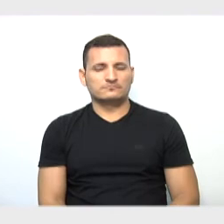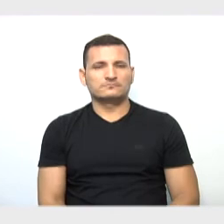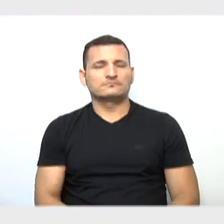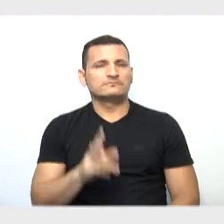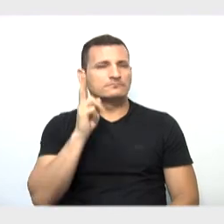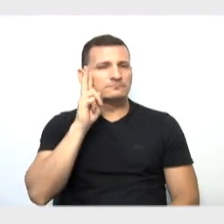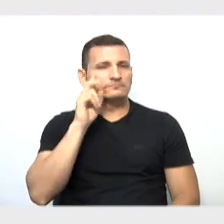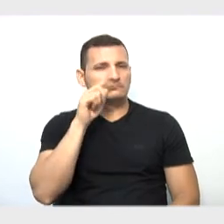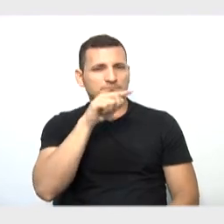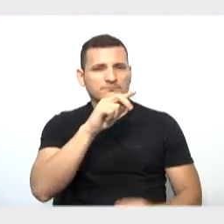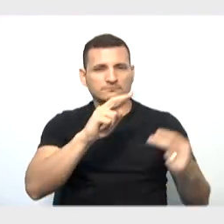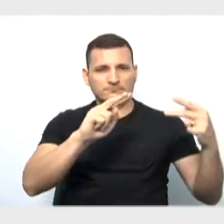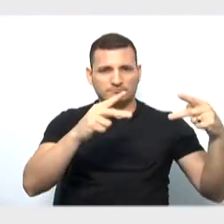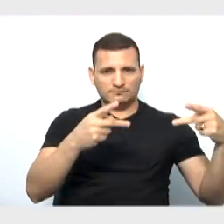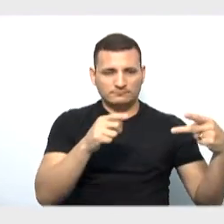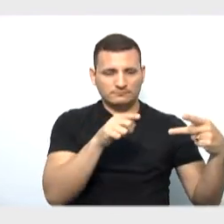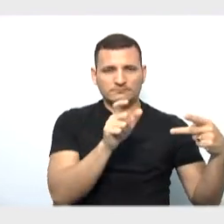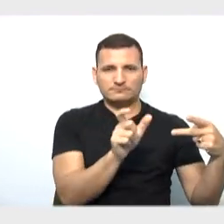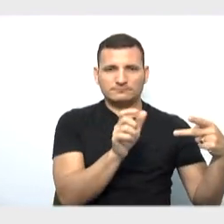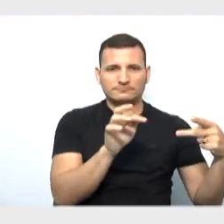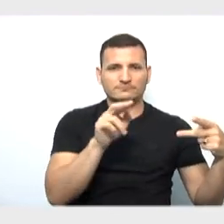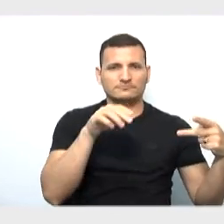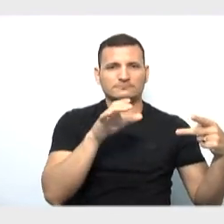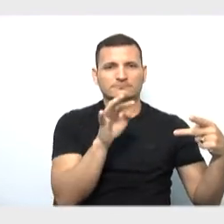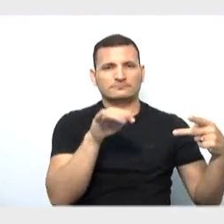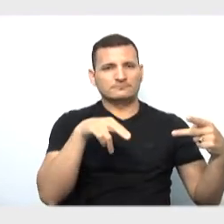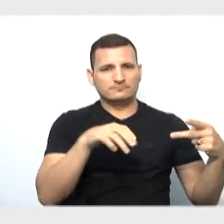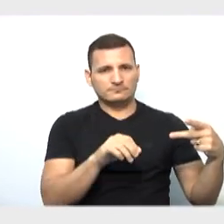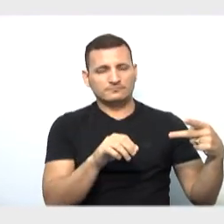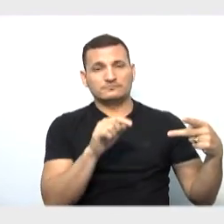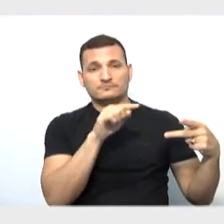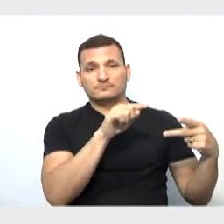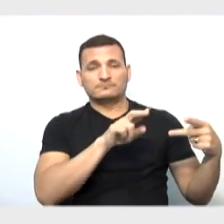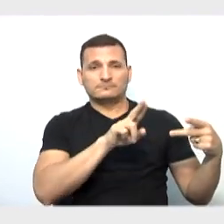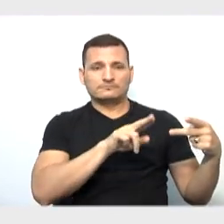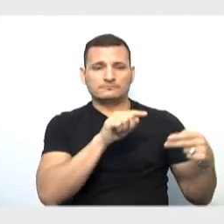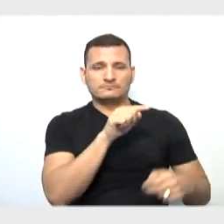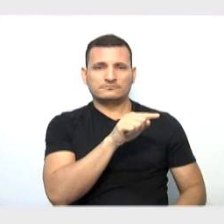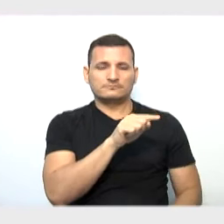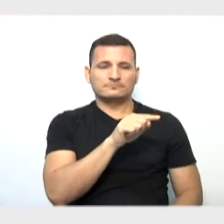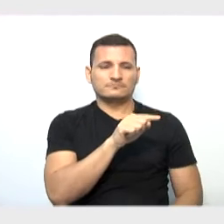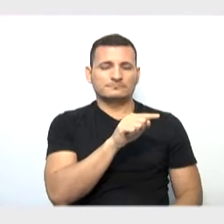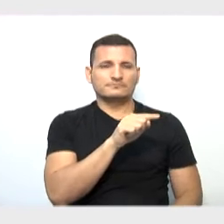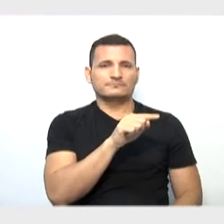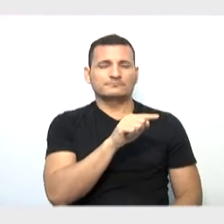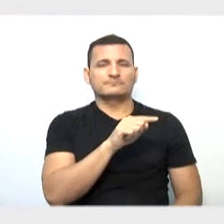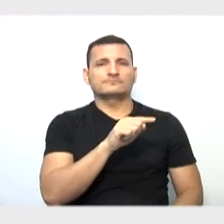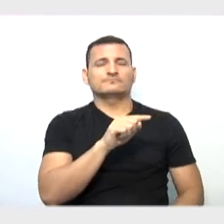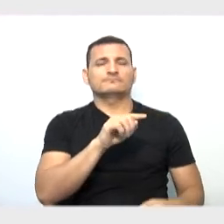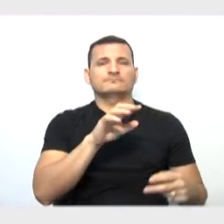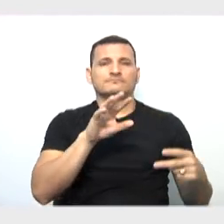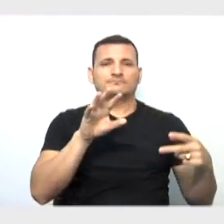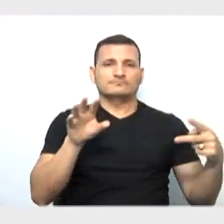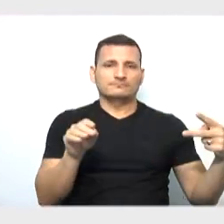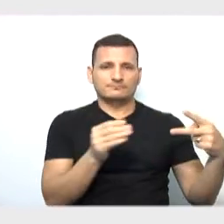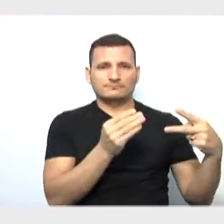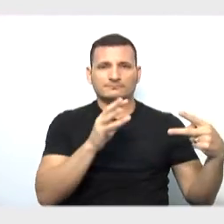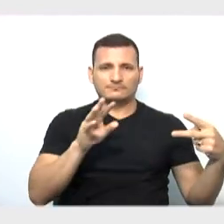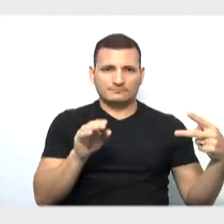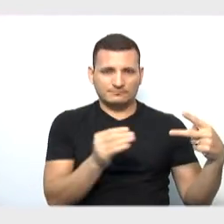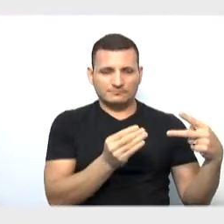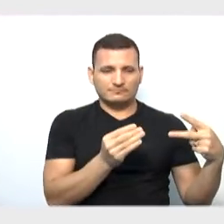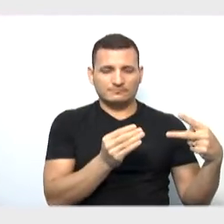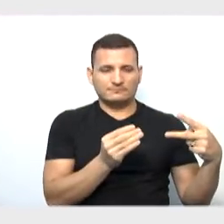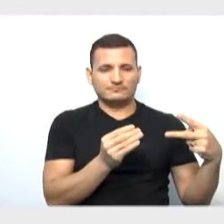Lembra que eu fiz isso lá dentro da HTML? Lá eu estava utilizando a inserção em linha, incorporado ao